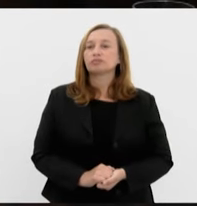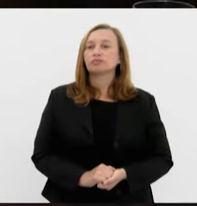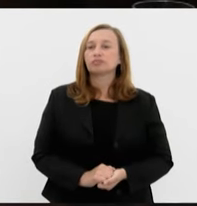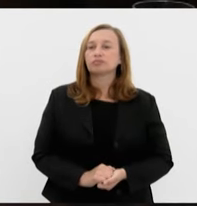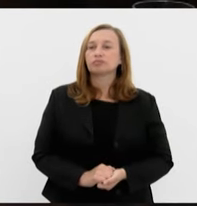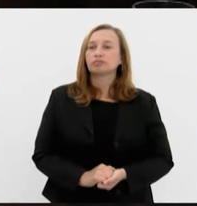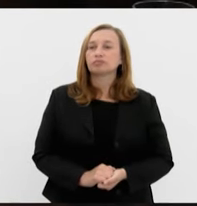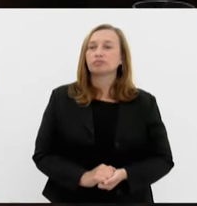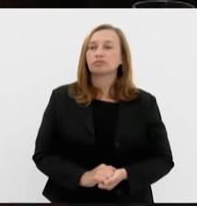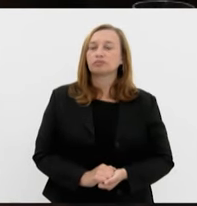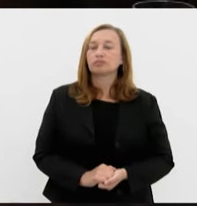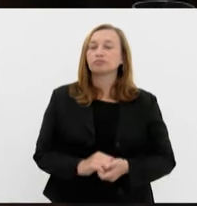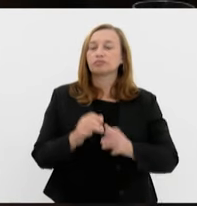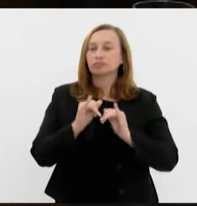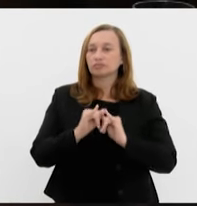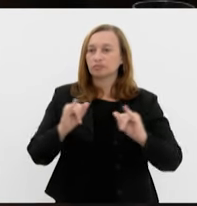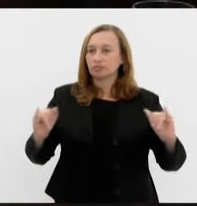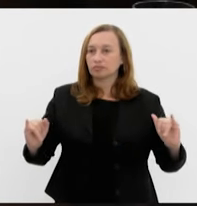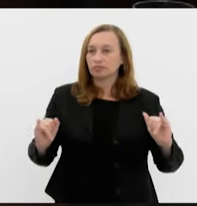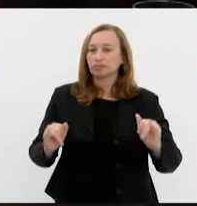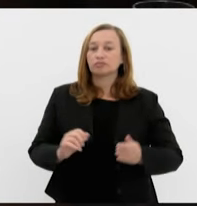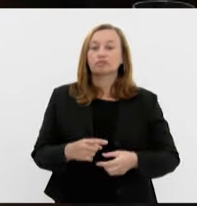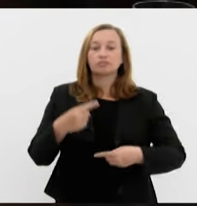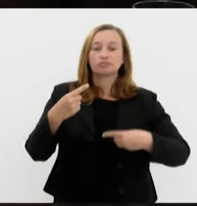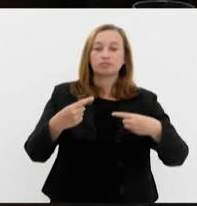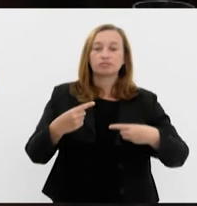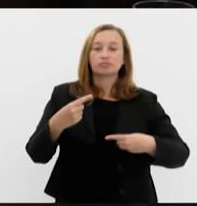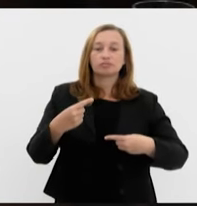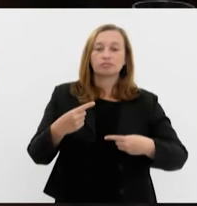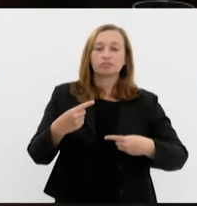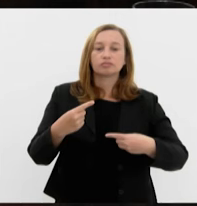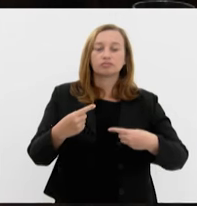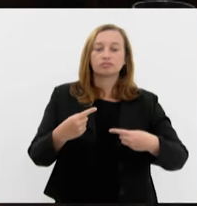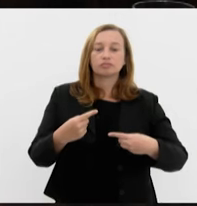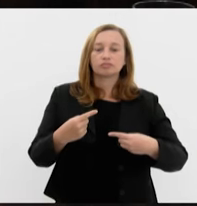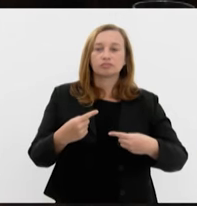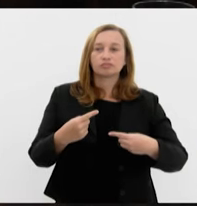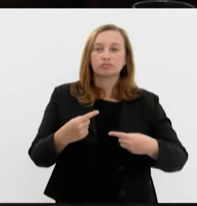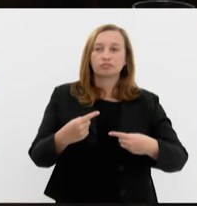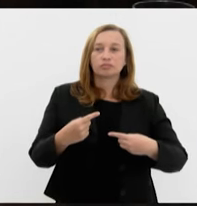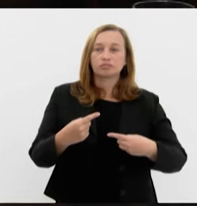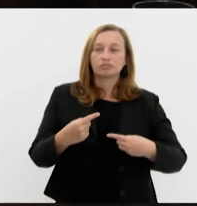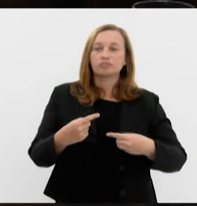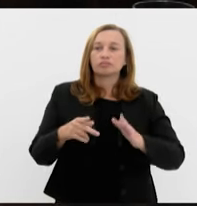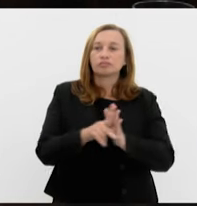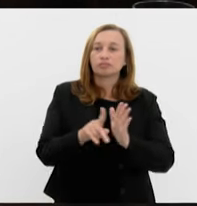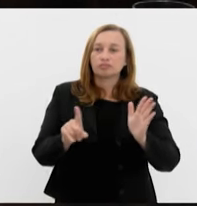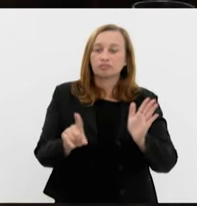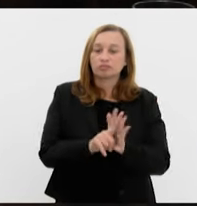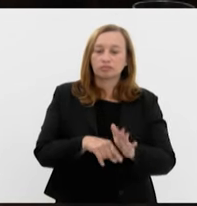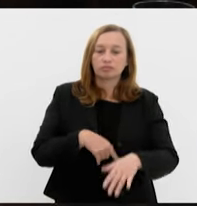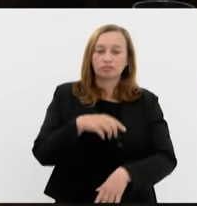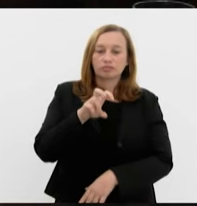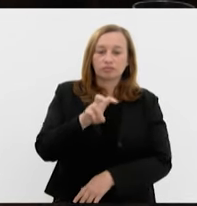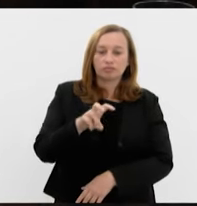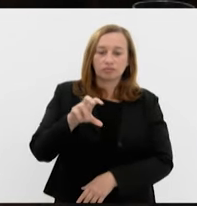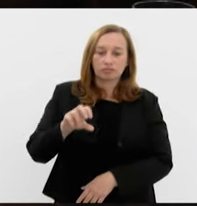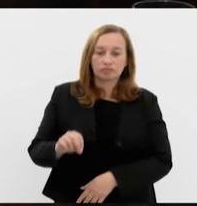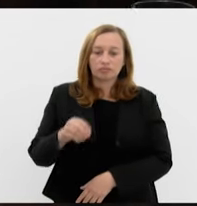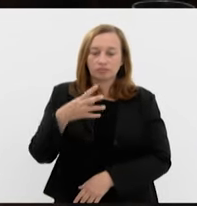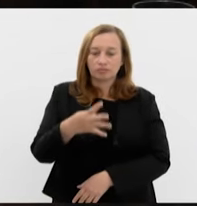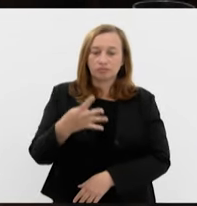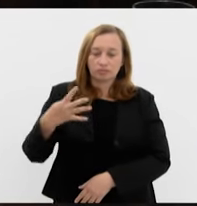final anuncio em discussão redação do vencido assim emendado projeto de lei número 50